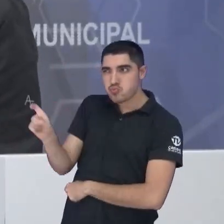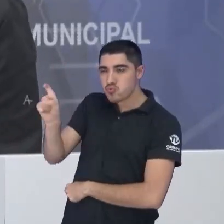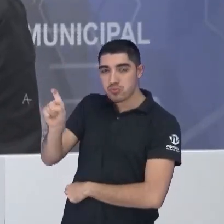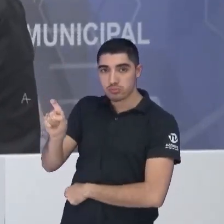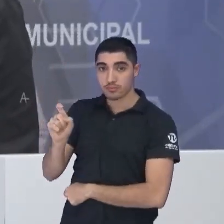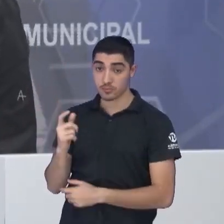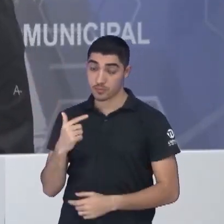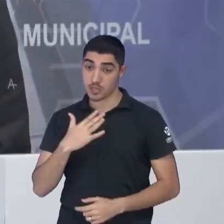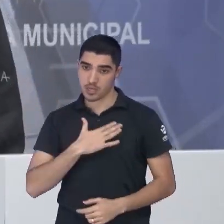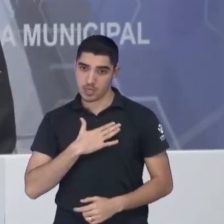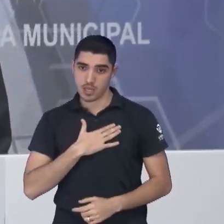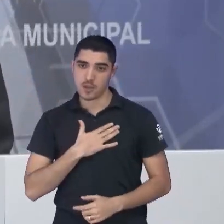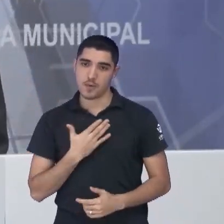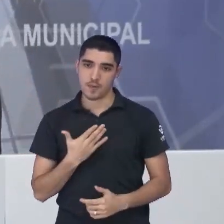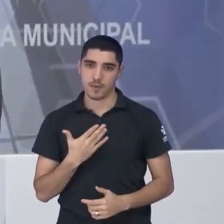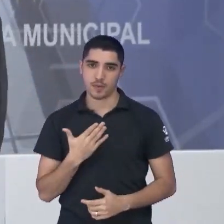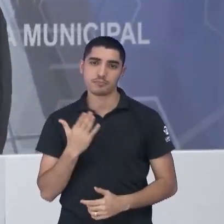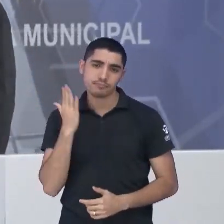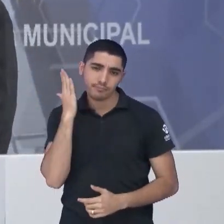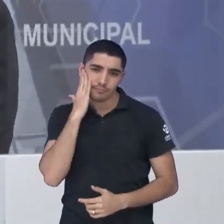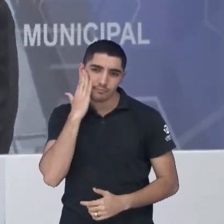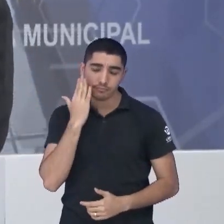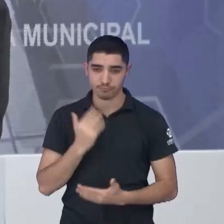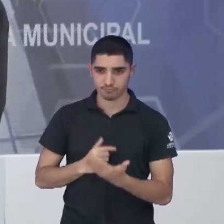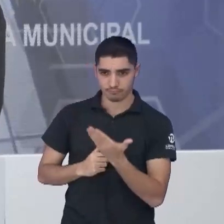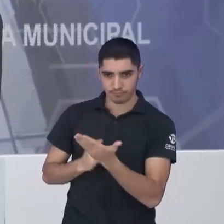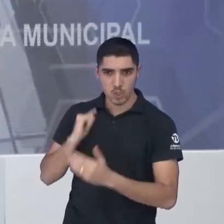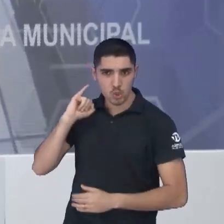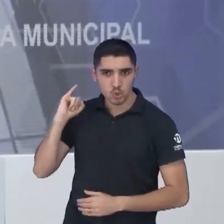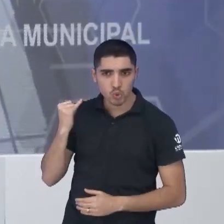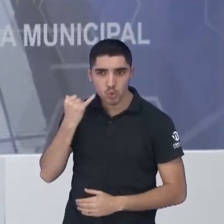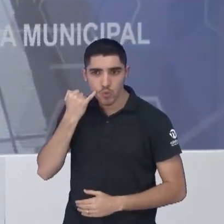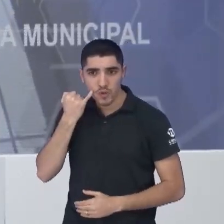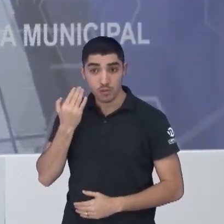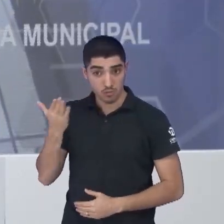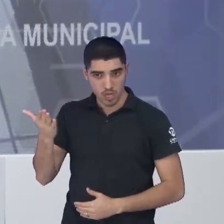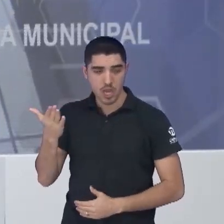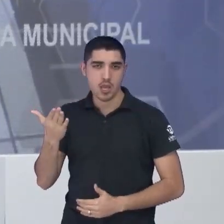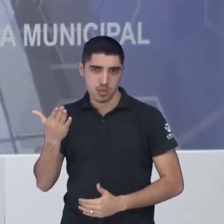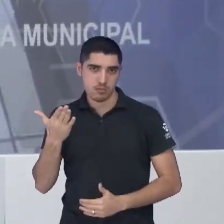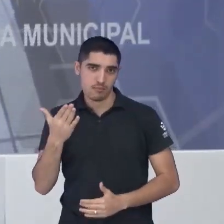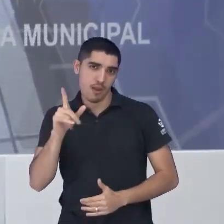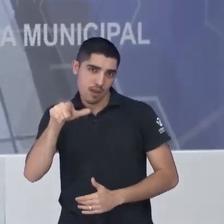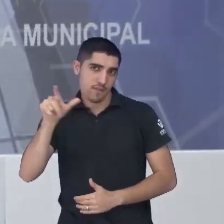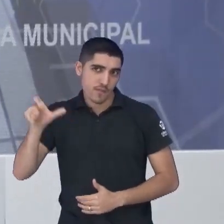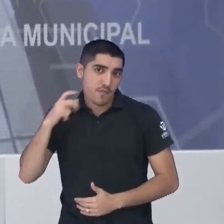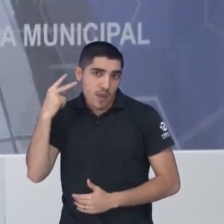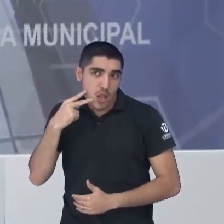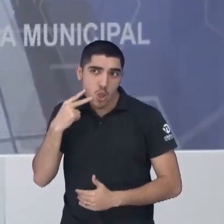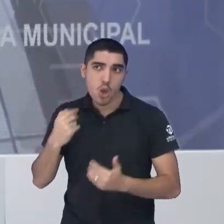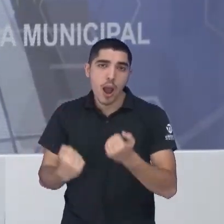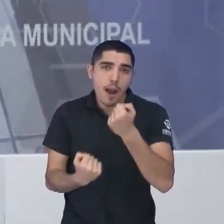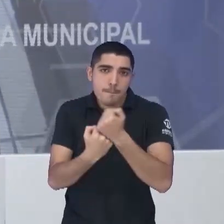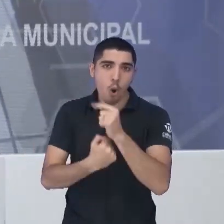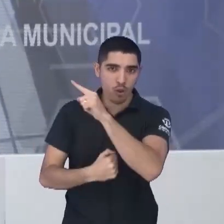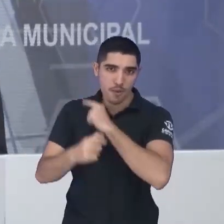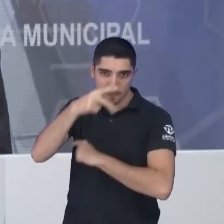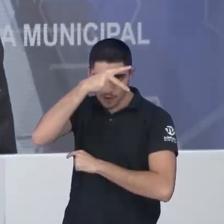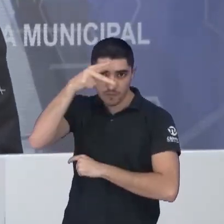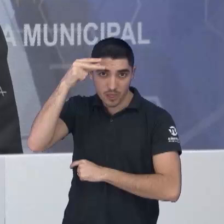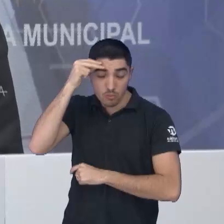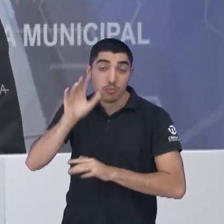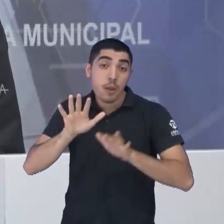crer, é claro, eu sei que o vereador Juvenil é um vereador da base do governo. Talvez também ele tenha feito